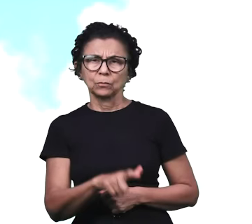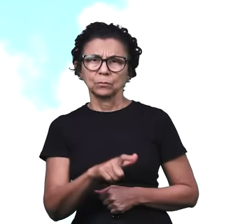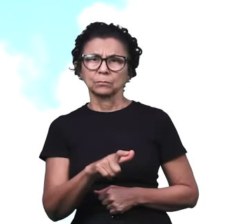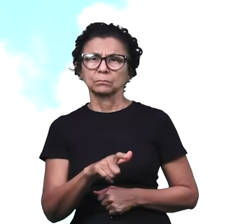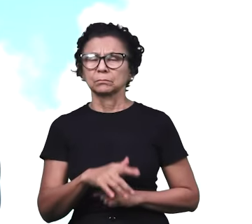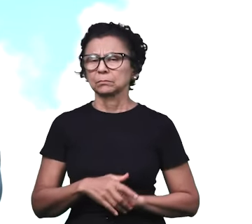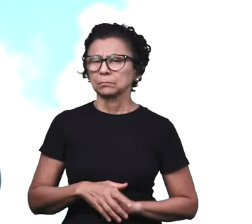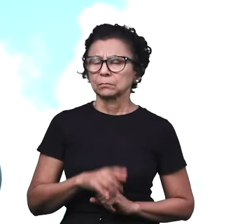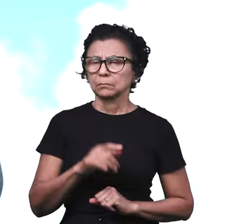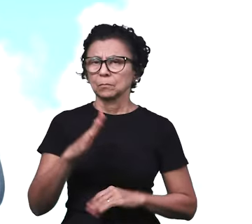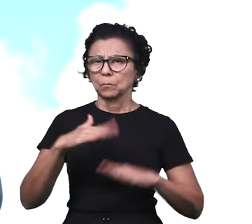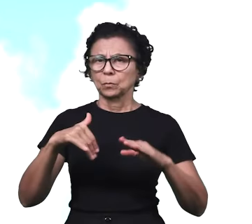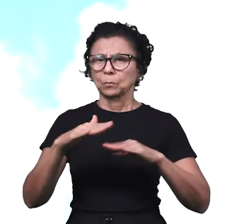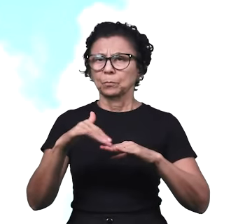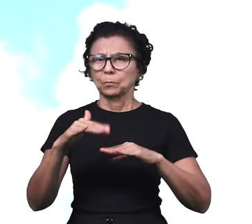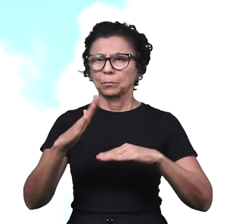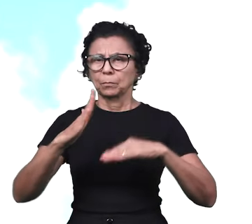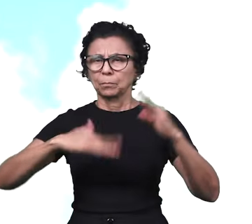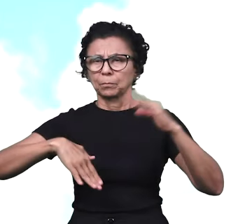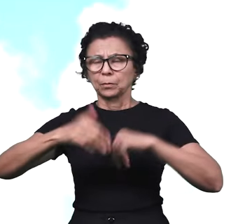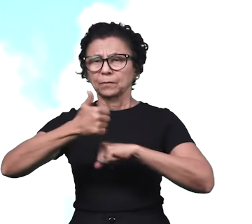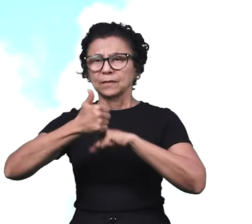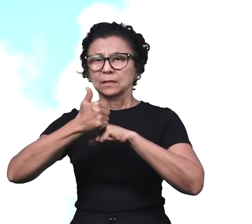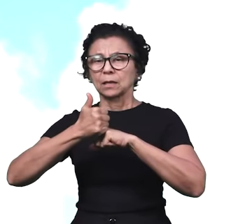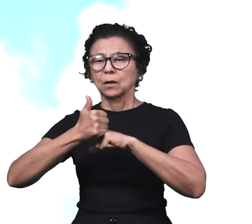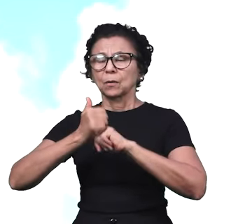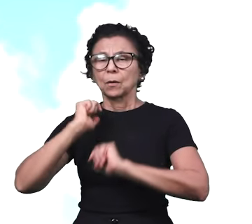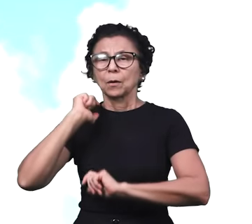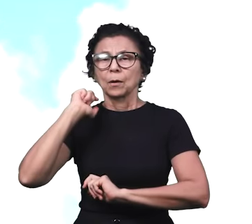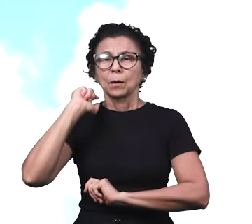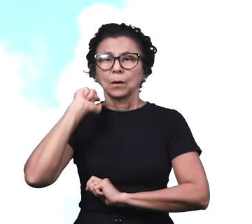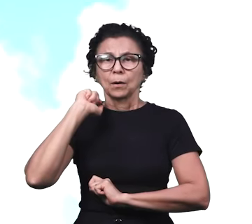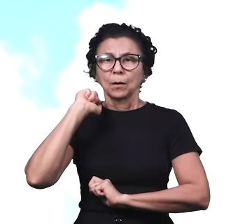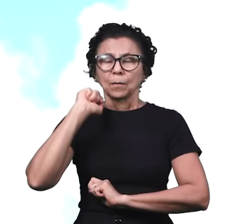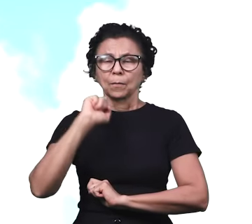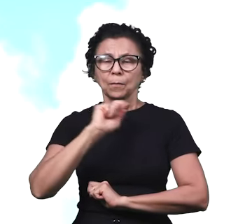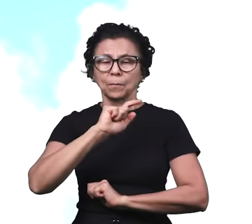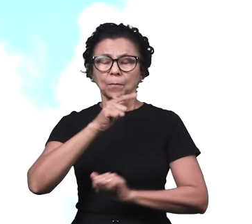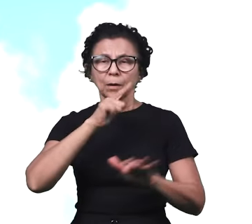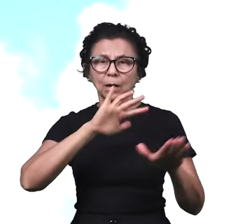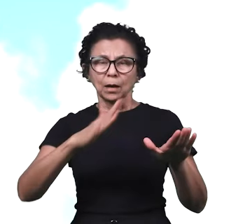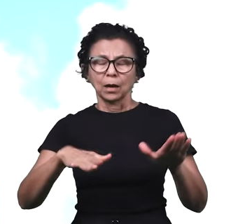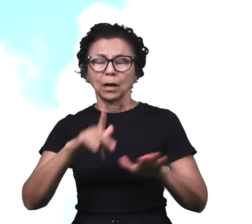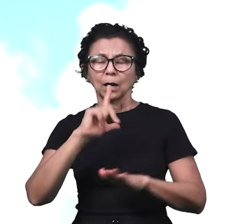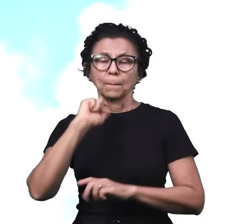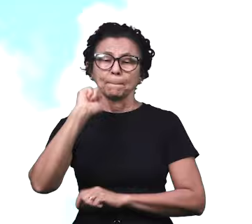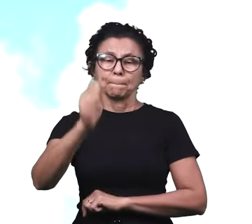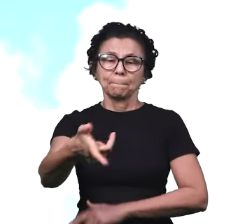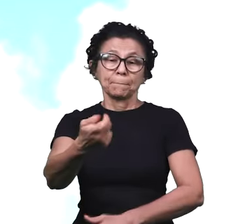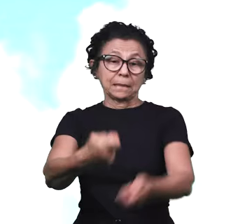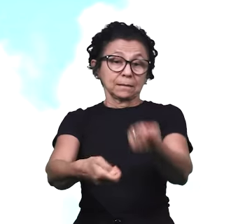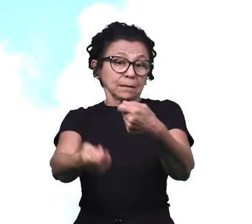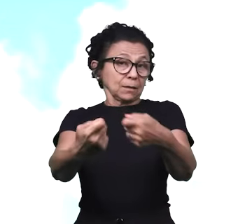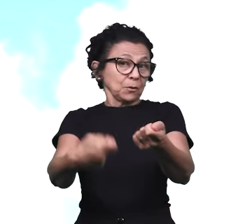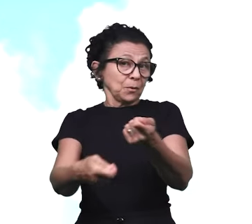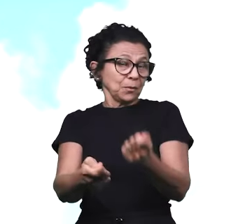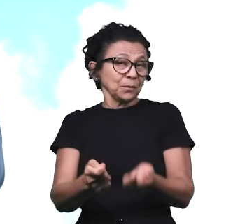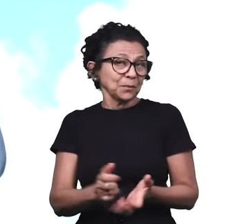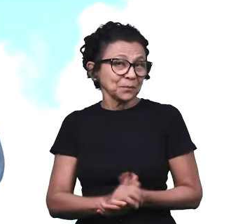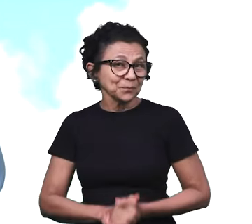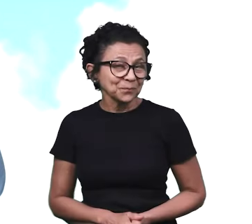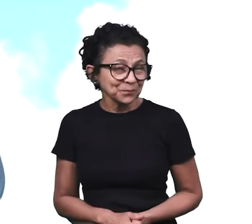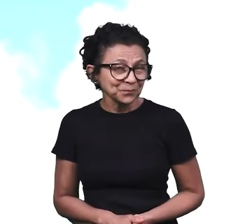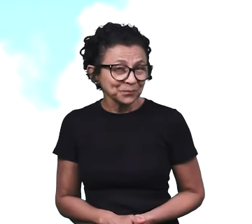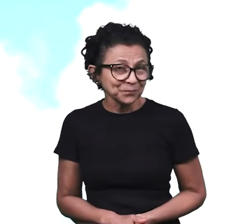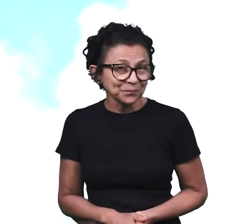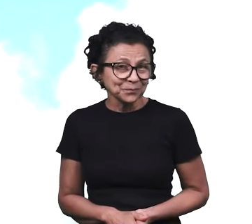Salmo, quando alguém vai ficar no lugar de Judas. Para ter a festa do Pentecostes, precisava ter 12 apóstolos, para o